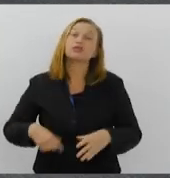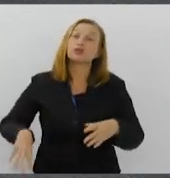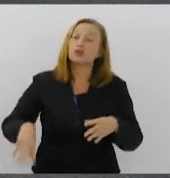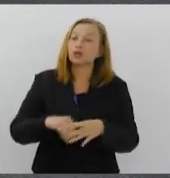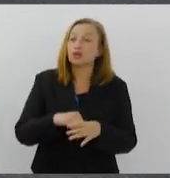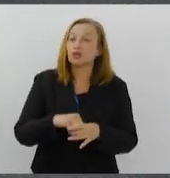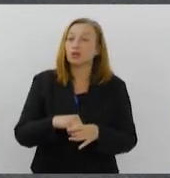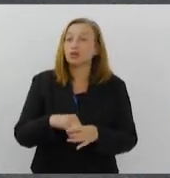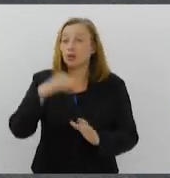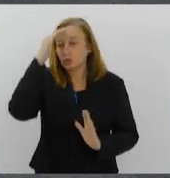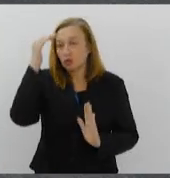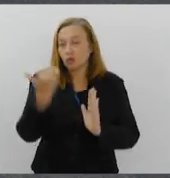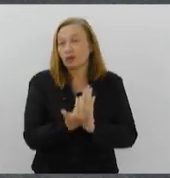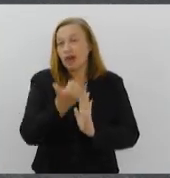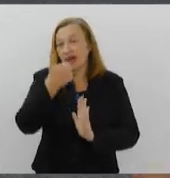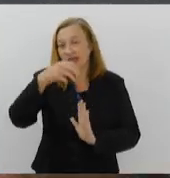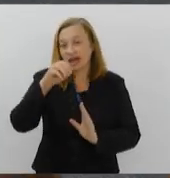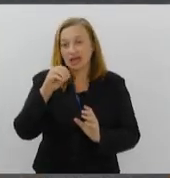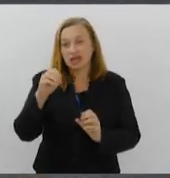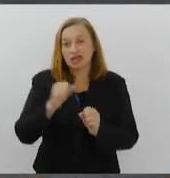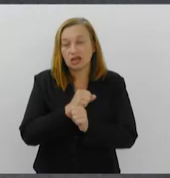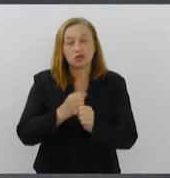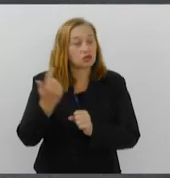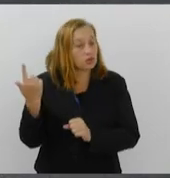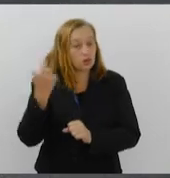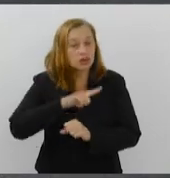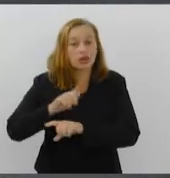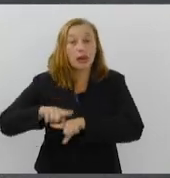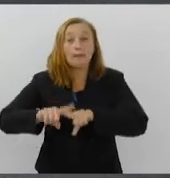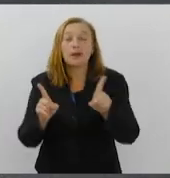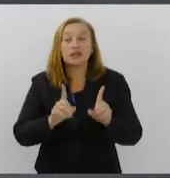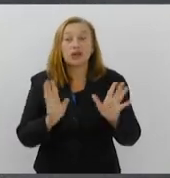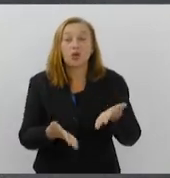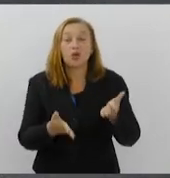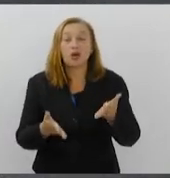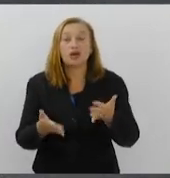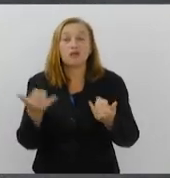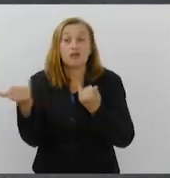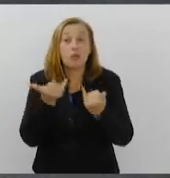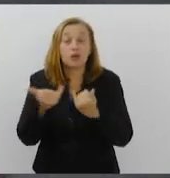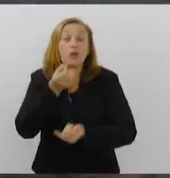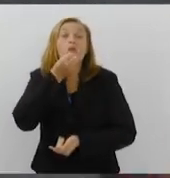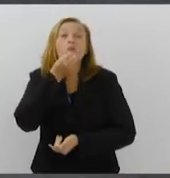não estou conseguindo. Agora, a gente tem uma notícia boa.